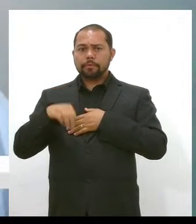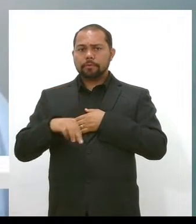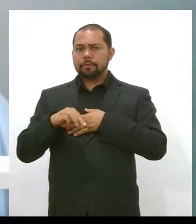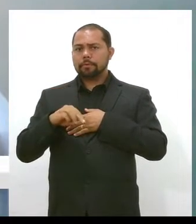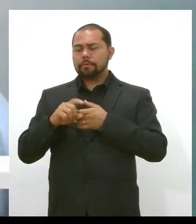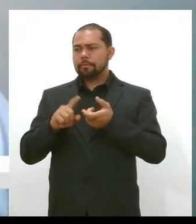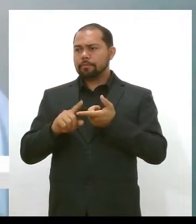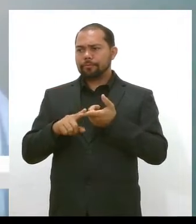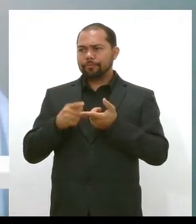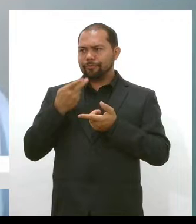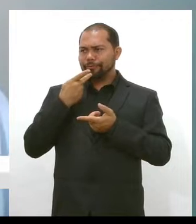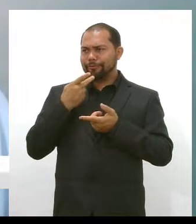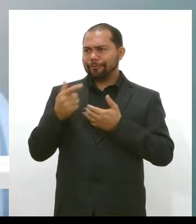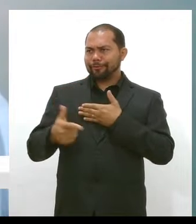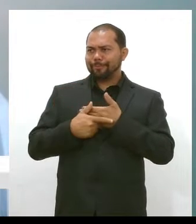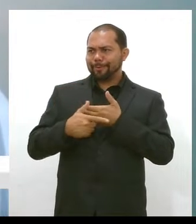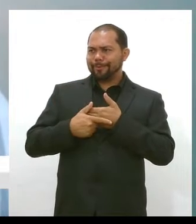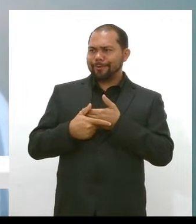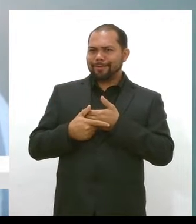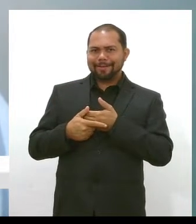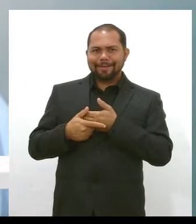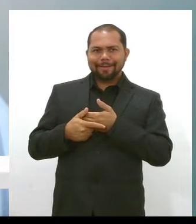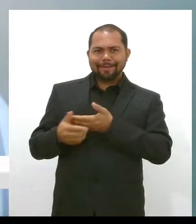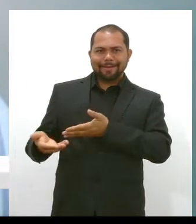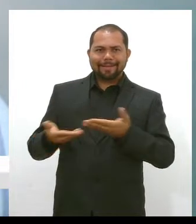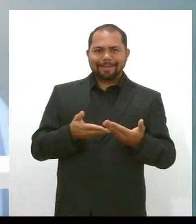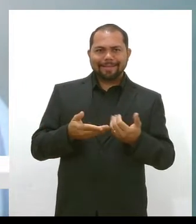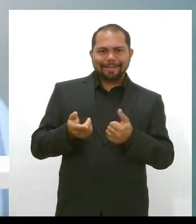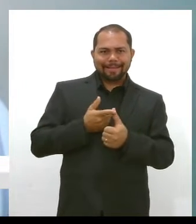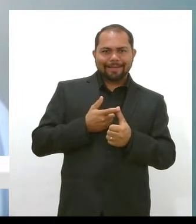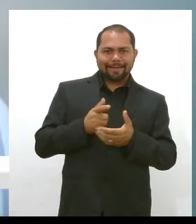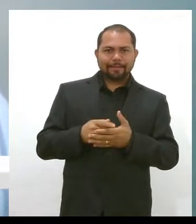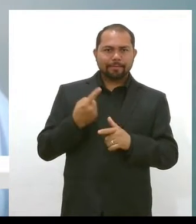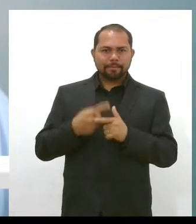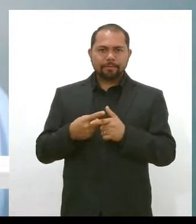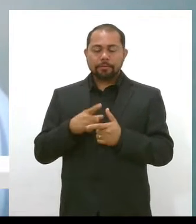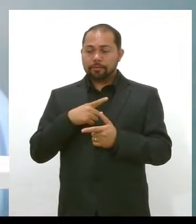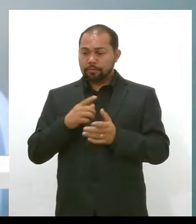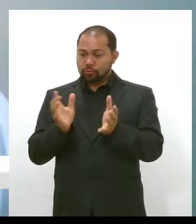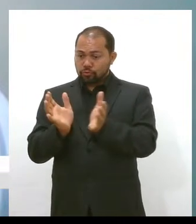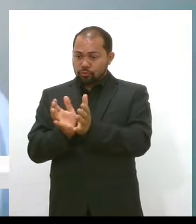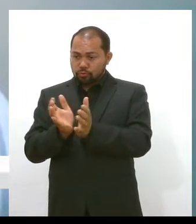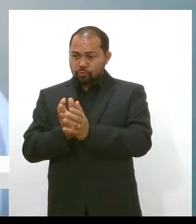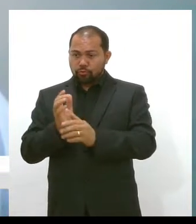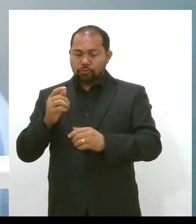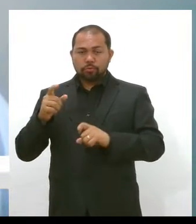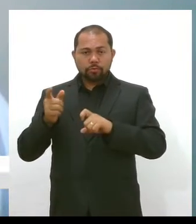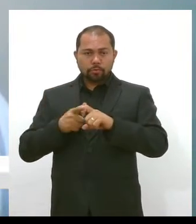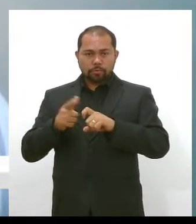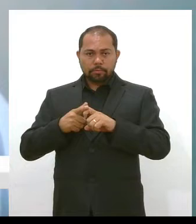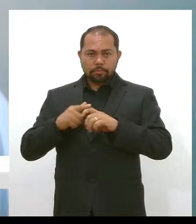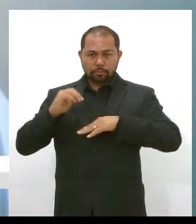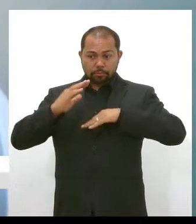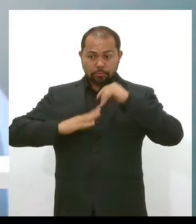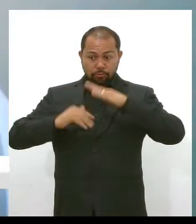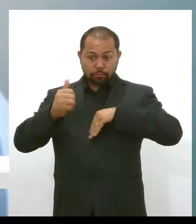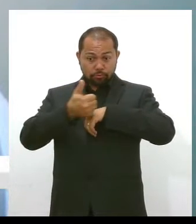quê? Nós temos um grupo de médicos especialistas, né, no CAISME. Então, esses médicos, eles